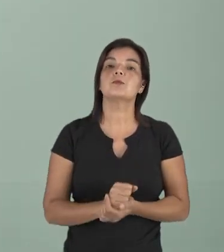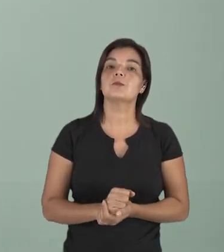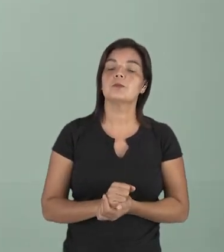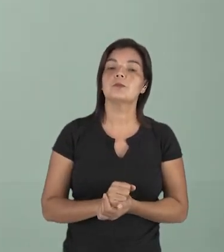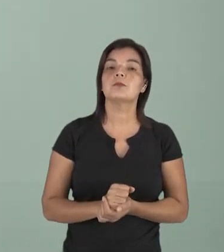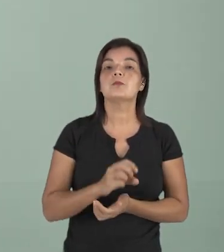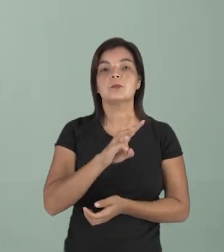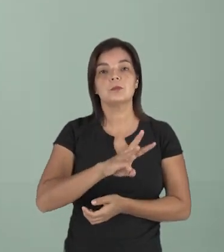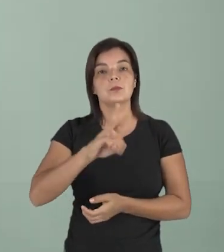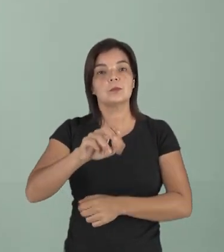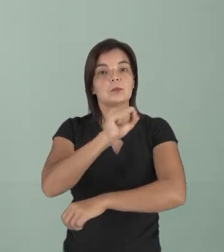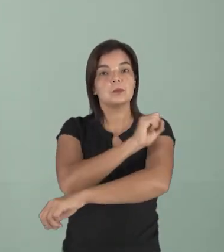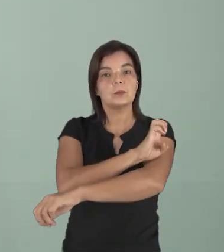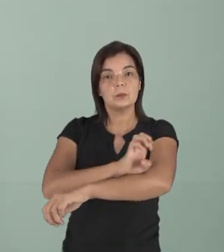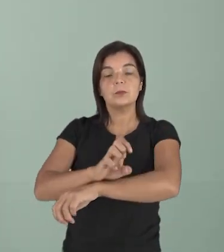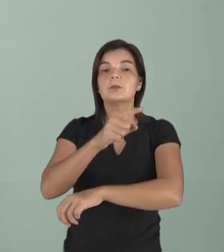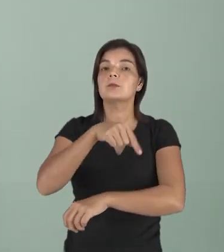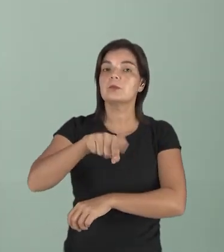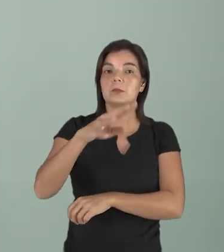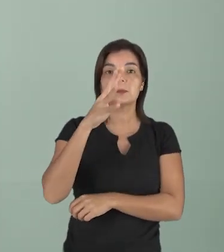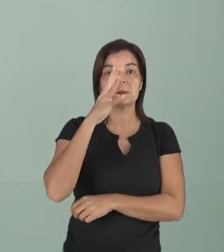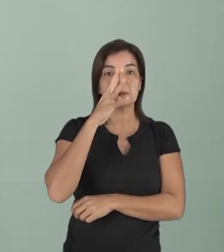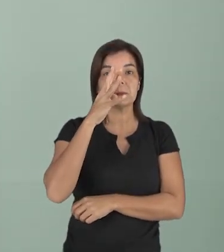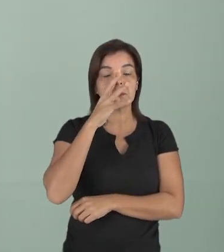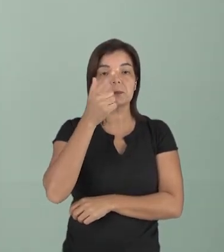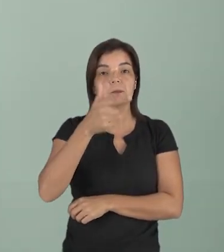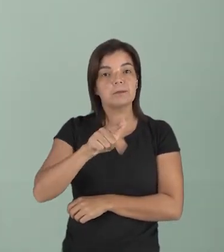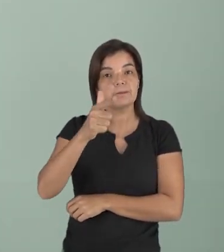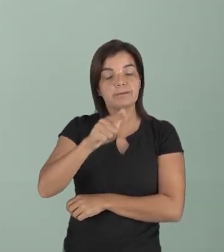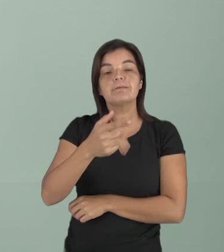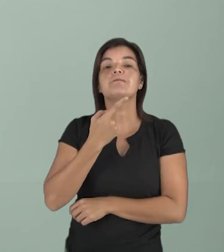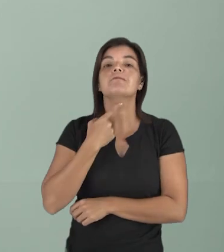site da Secretaria de Educação, que lá vocês podem assistir essa aula